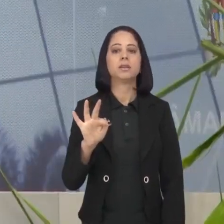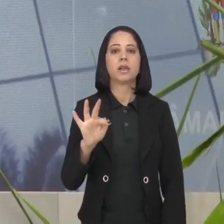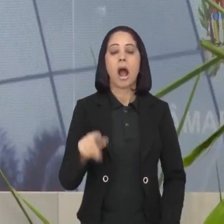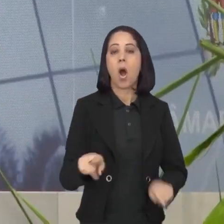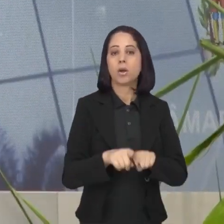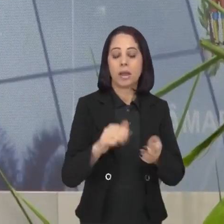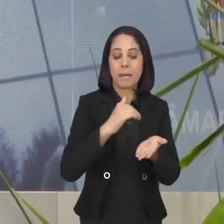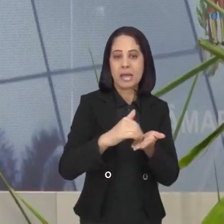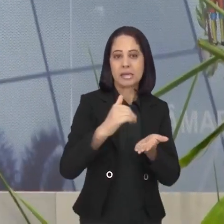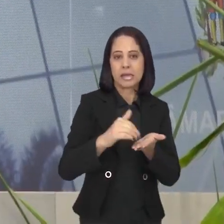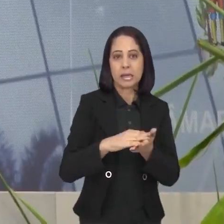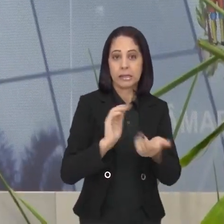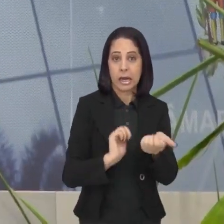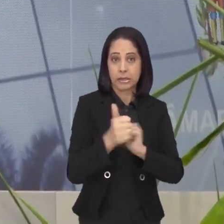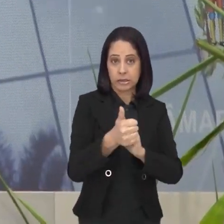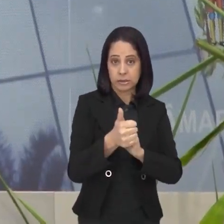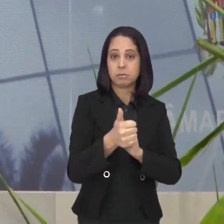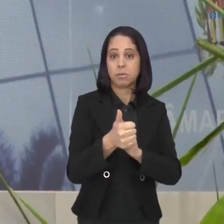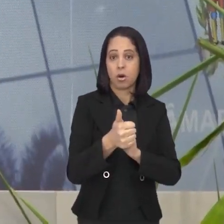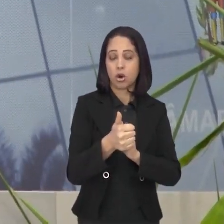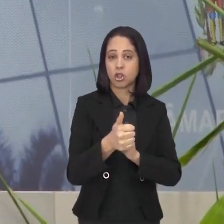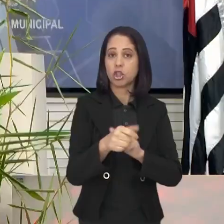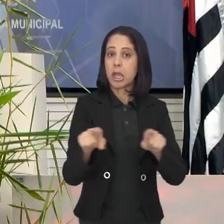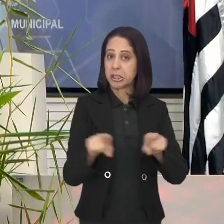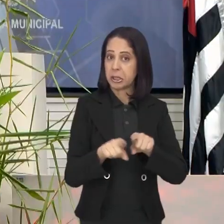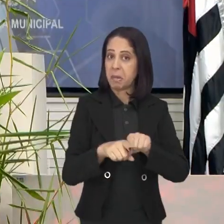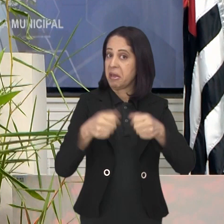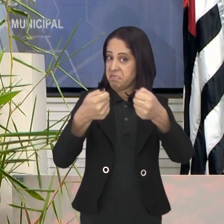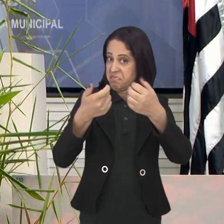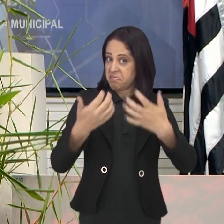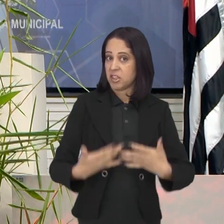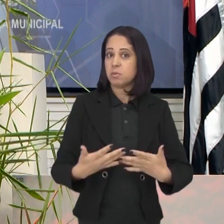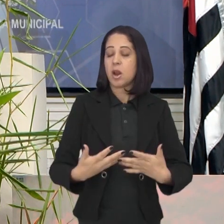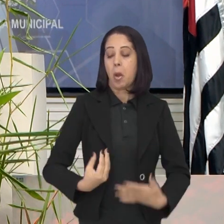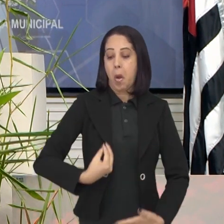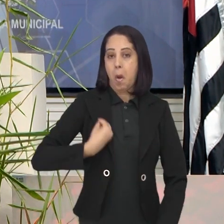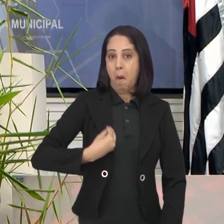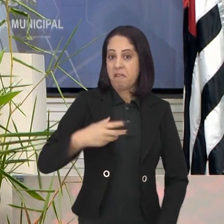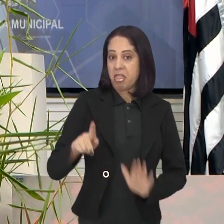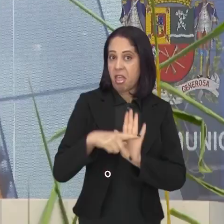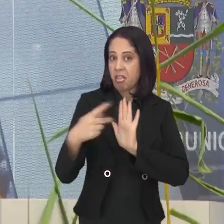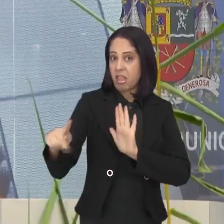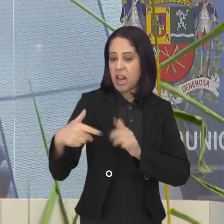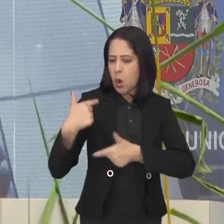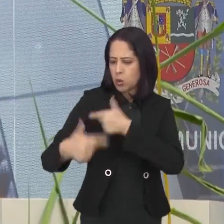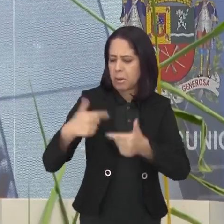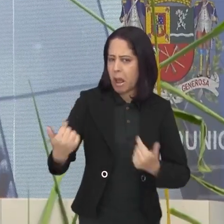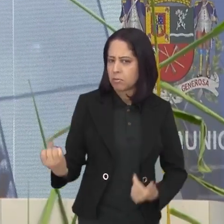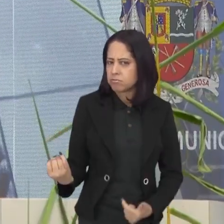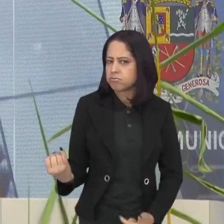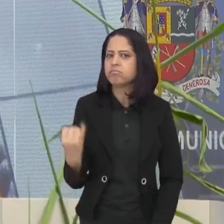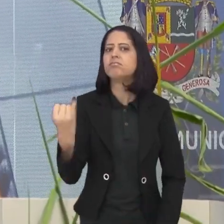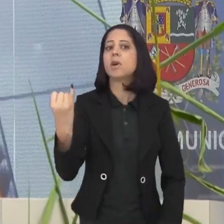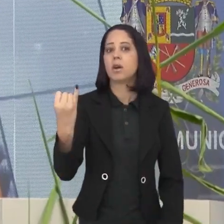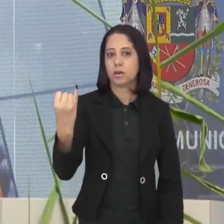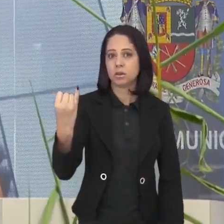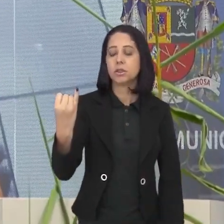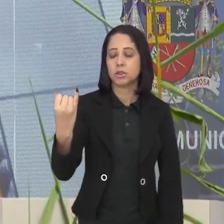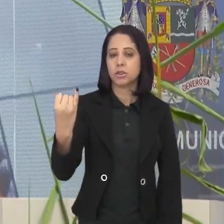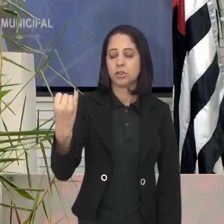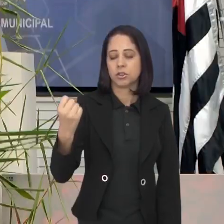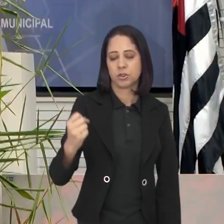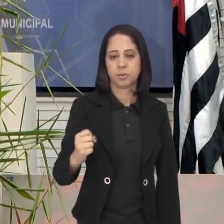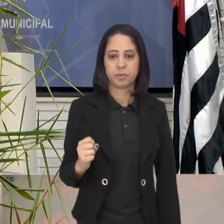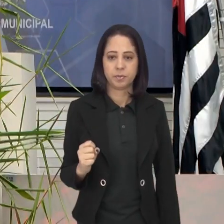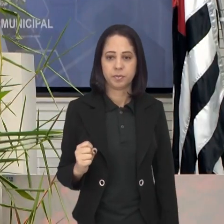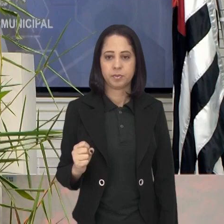e a secretária de Esportes de São José dos Campos também comentaram a trajetória e a importância do trabalho do mestre